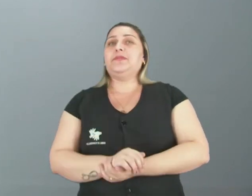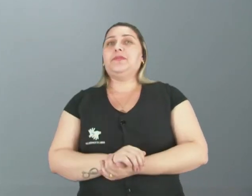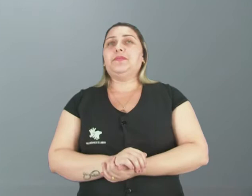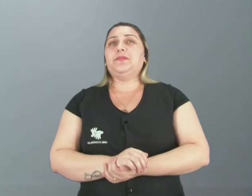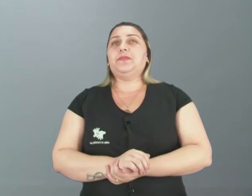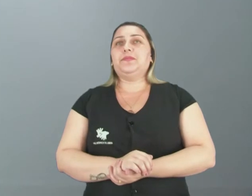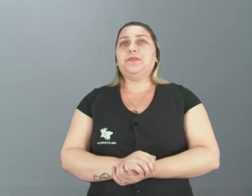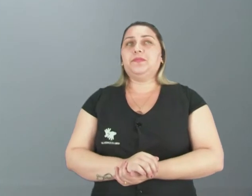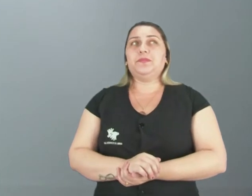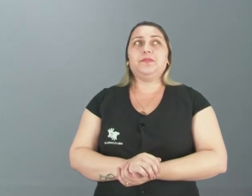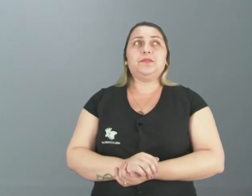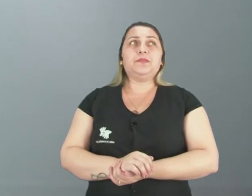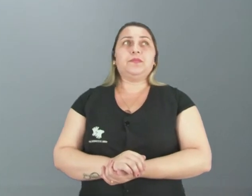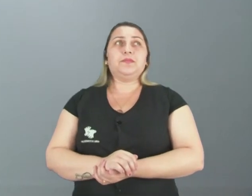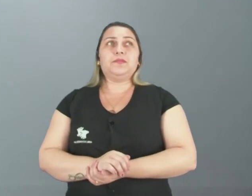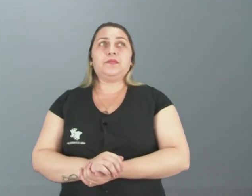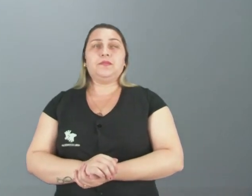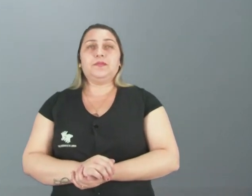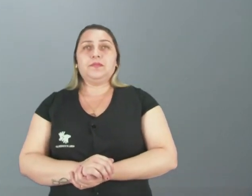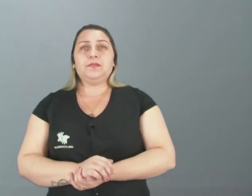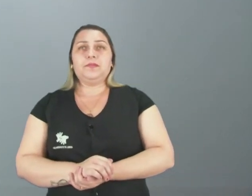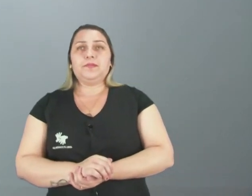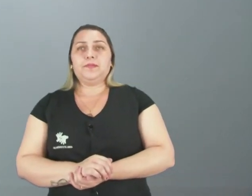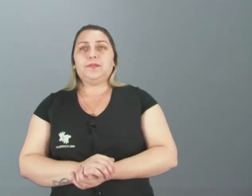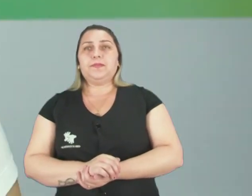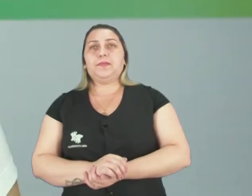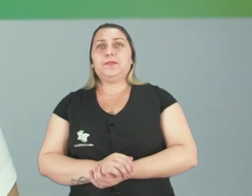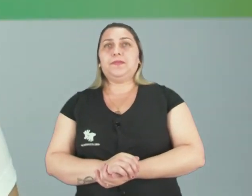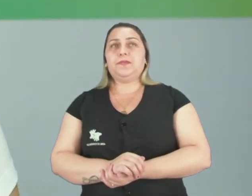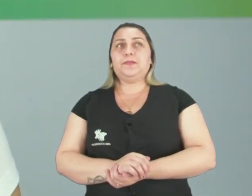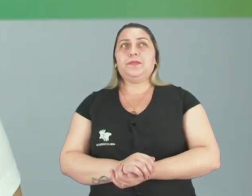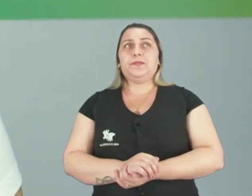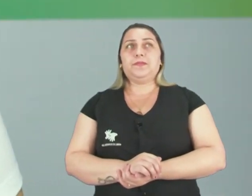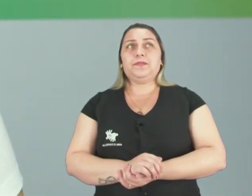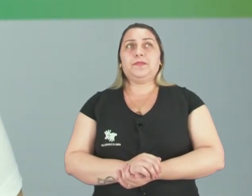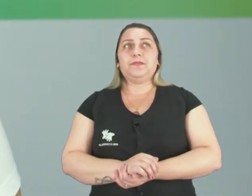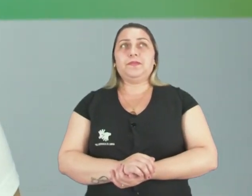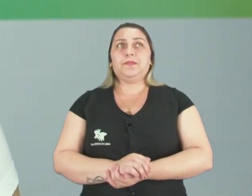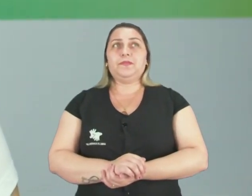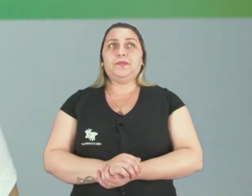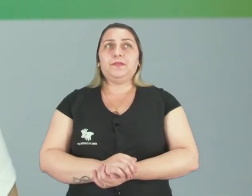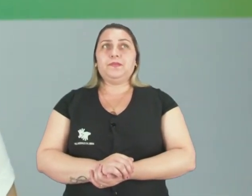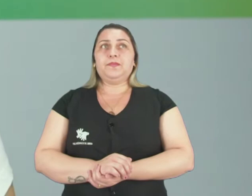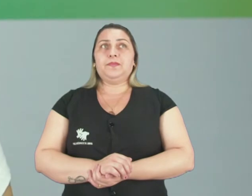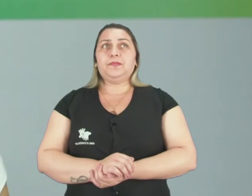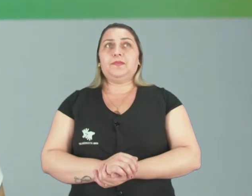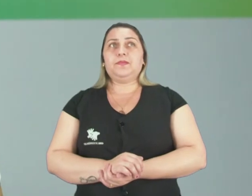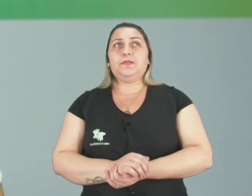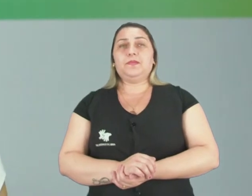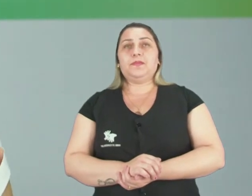Y, certo? E aí, ó, o som delas vão ser sempre igual. Vamos perceber como isso funciona.